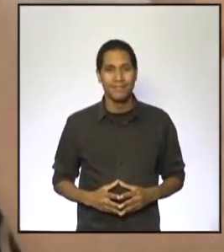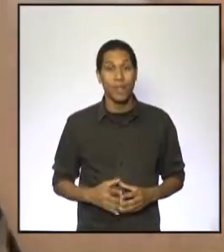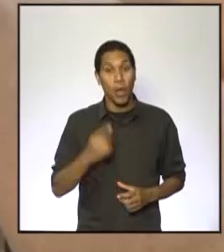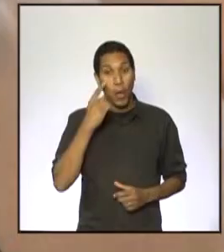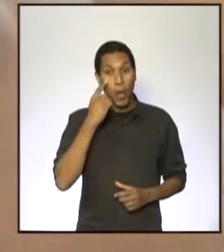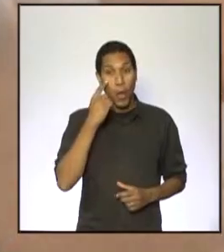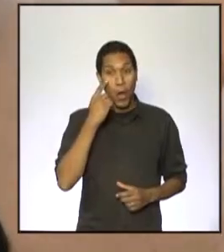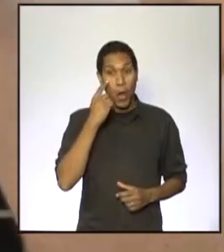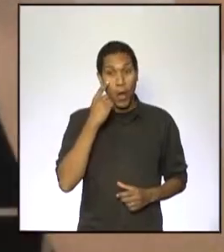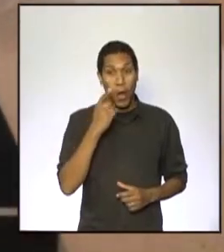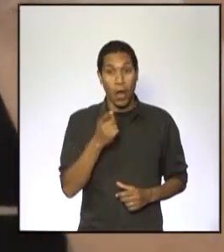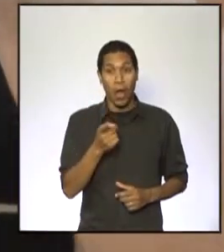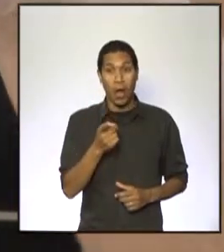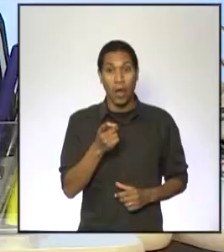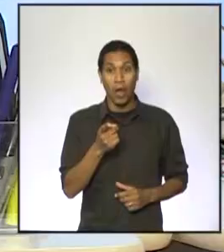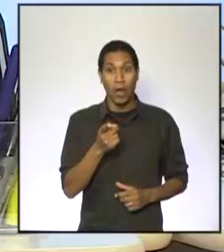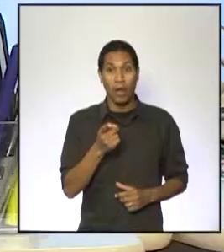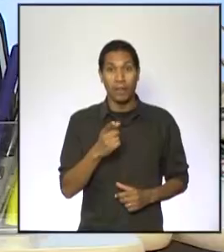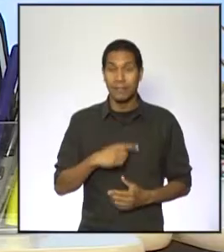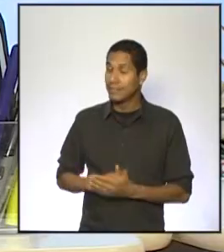Olha lá.